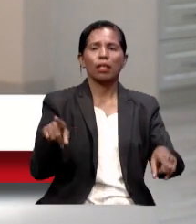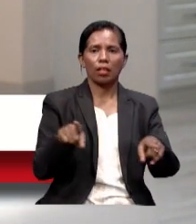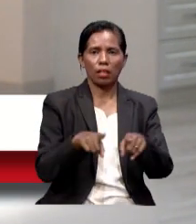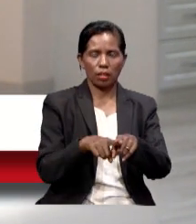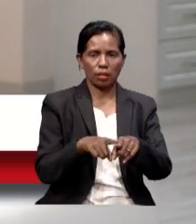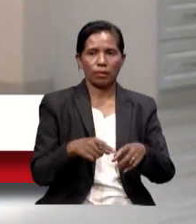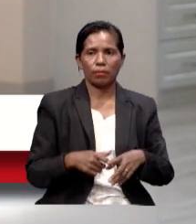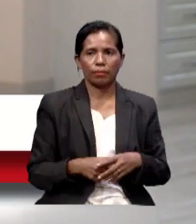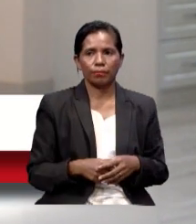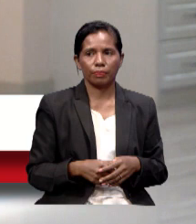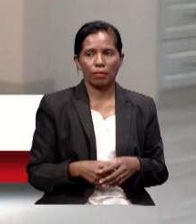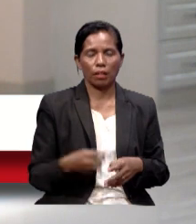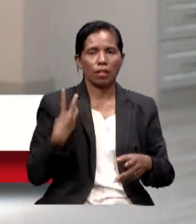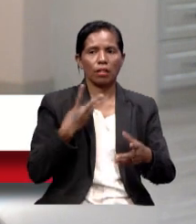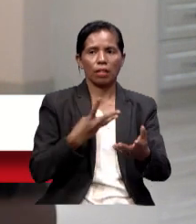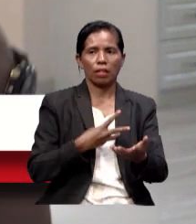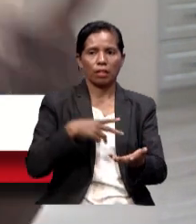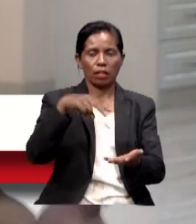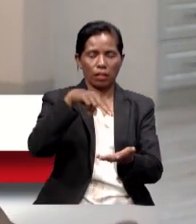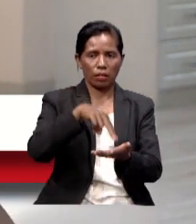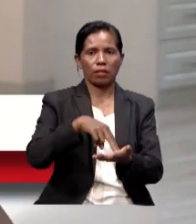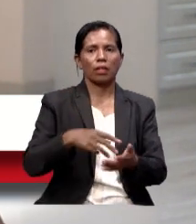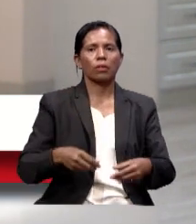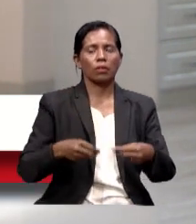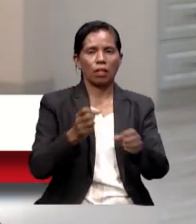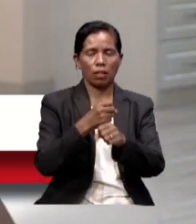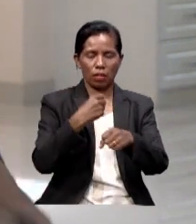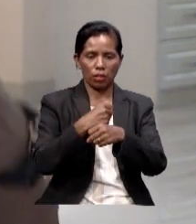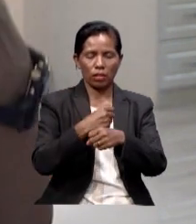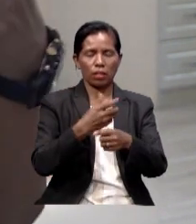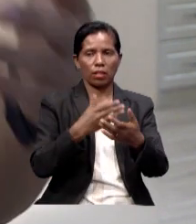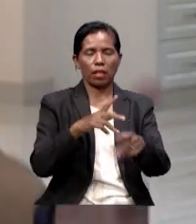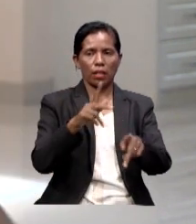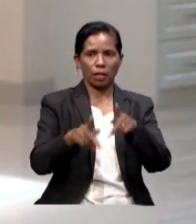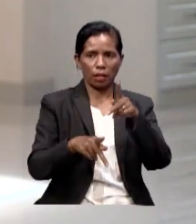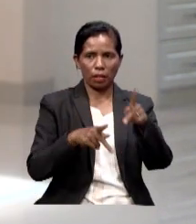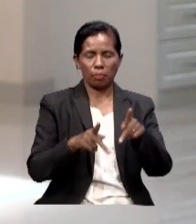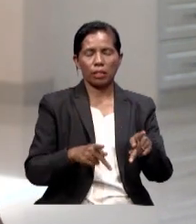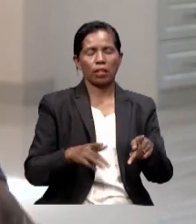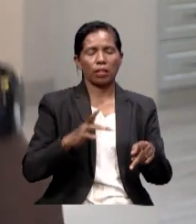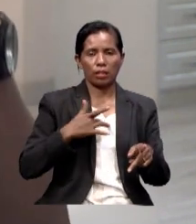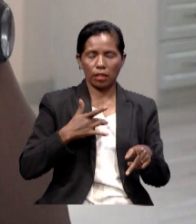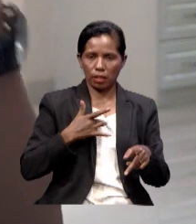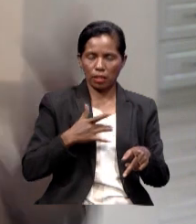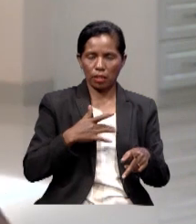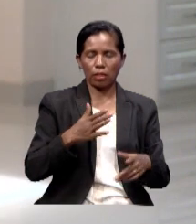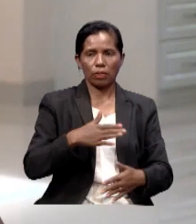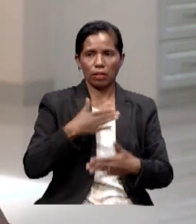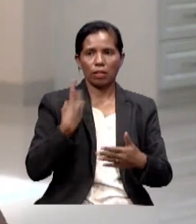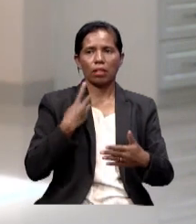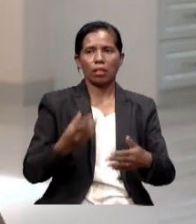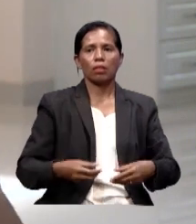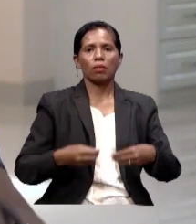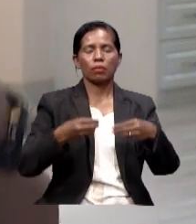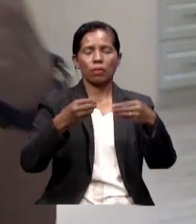ita cria a burguesa sira fongne, né? É uma sira nevema privilegiado ona. Ita fota um